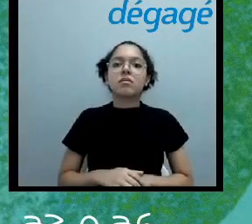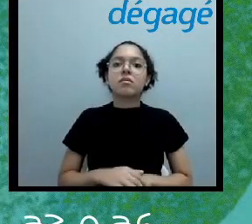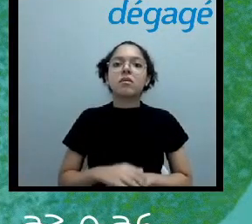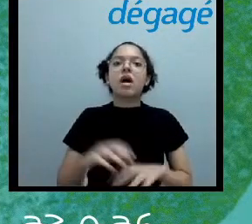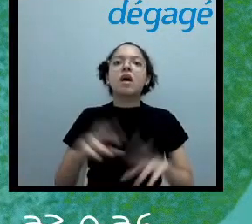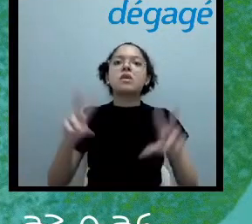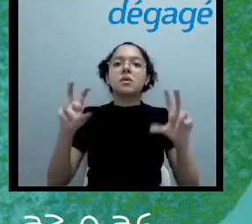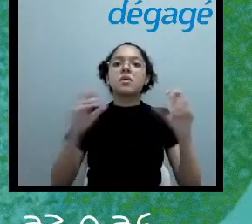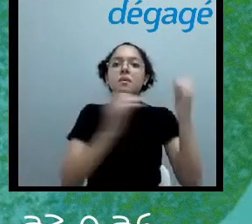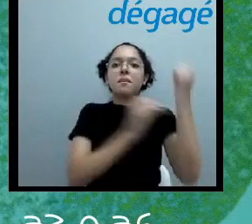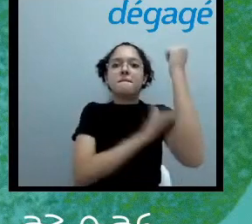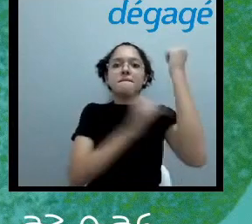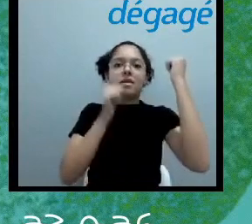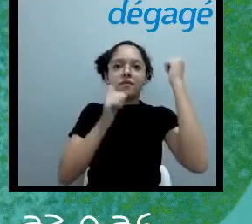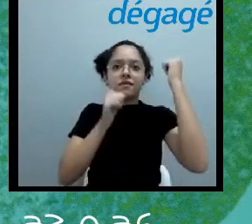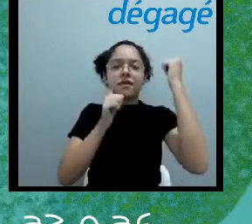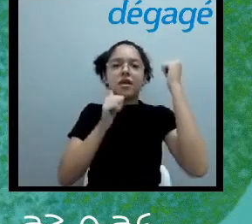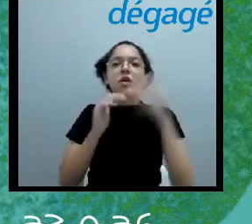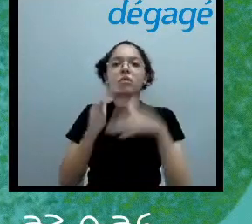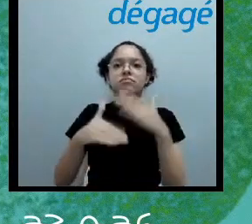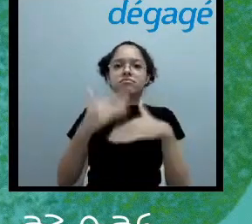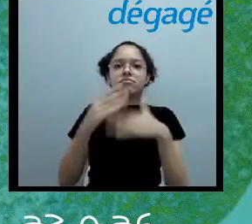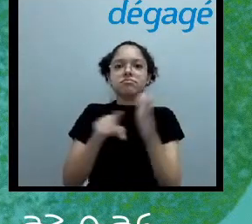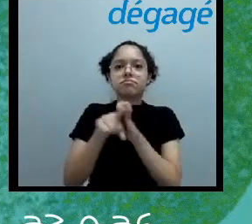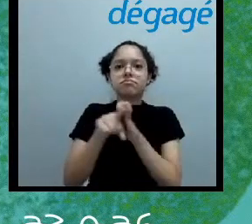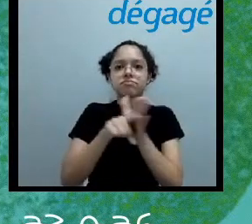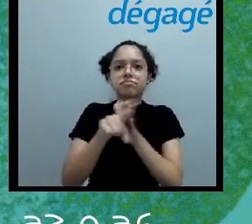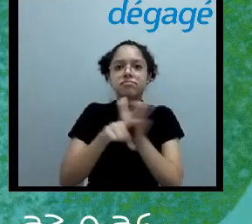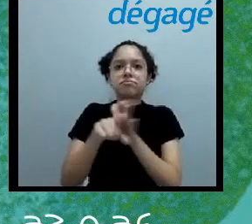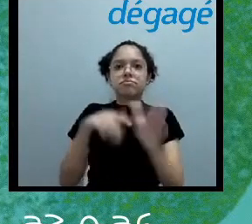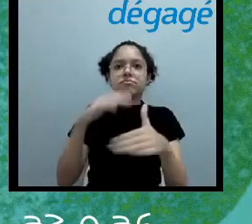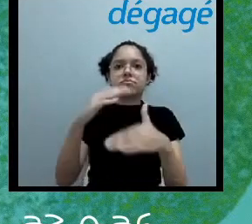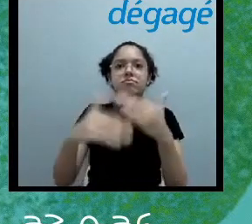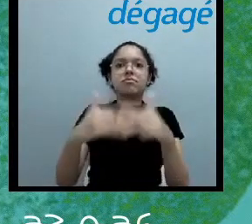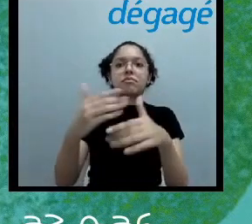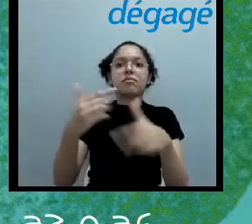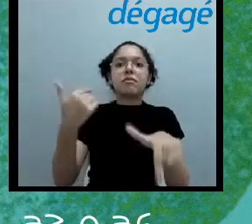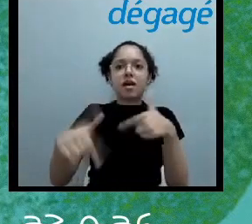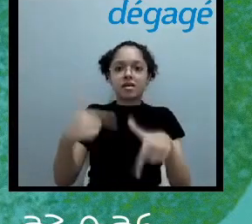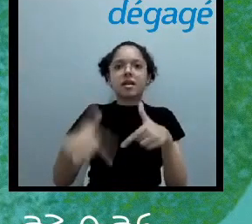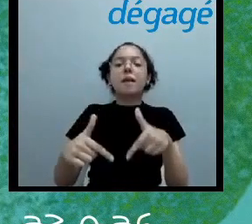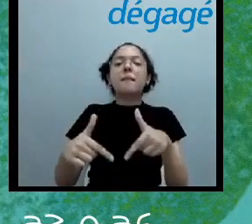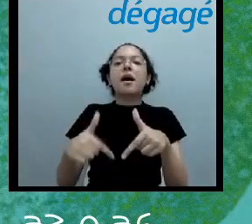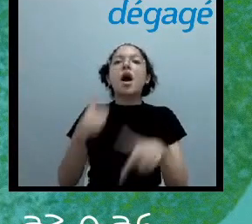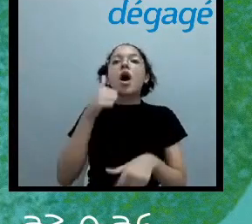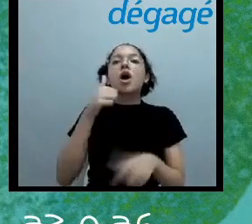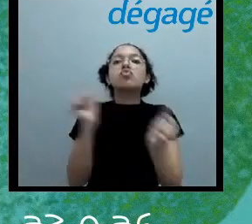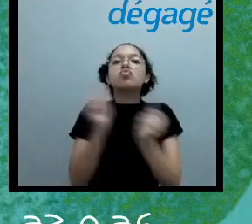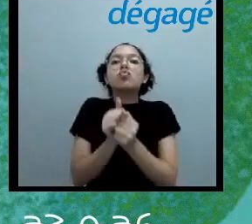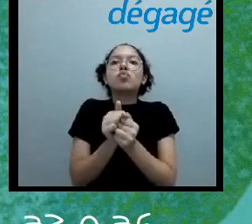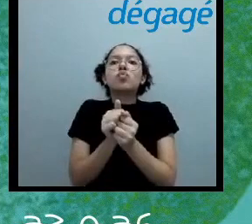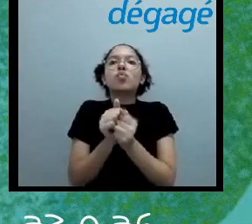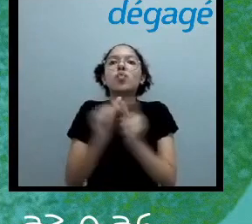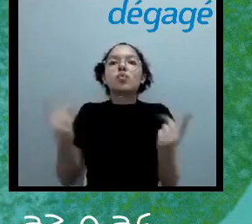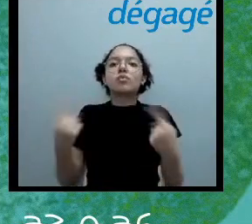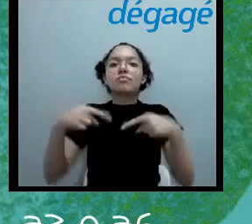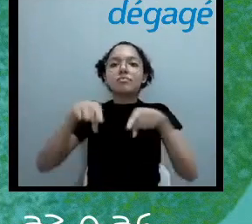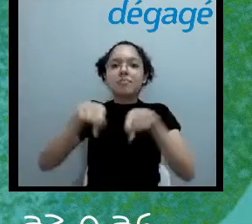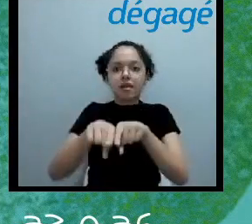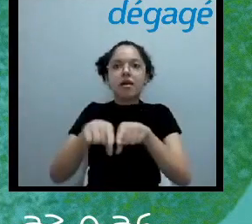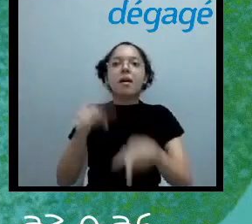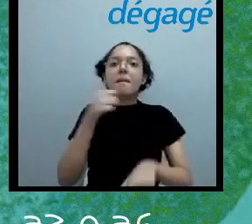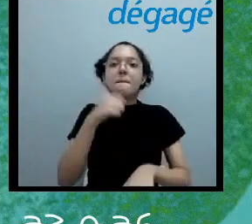Aí eu levei a pesquisa em andamento como proposta para trabalhar com as mães do Circulando, em 2017, e elas